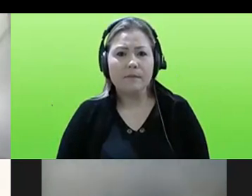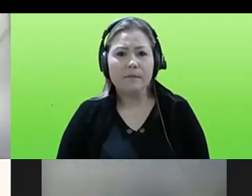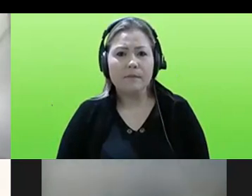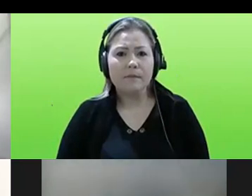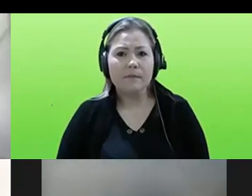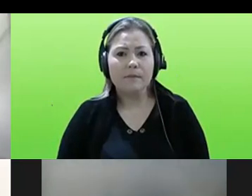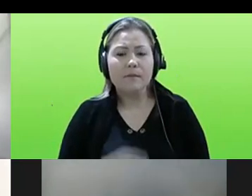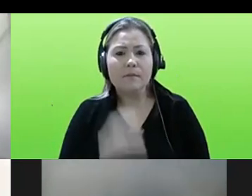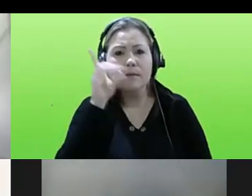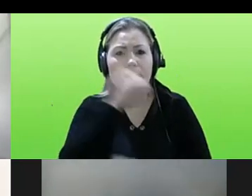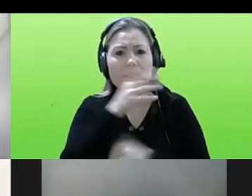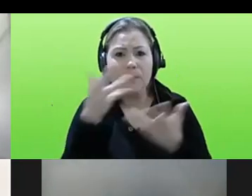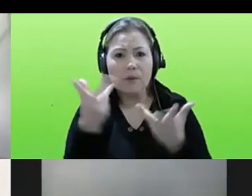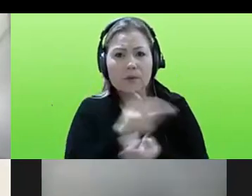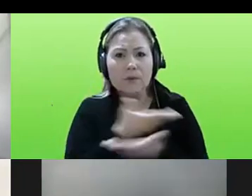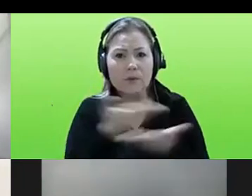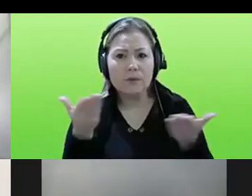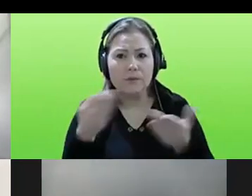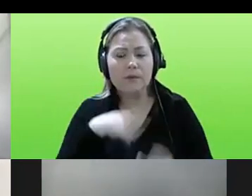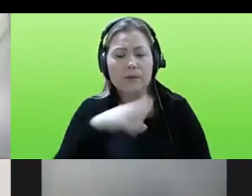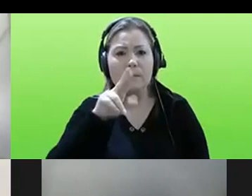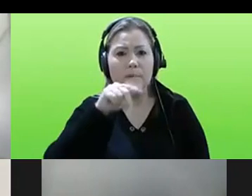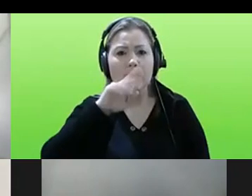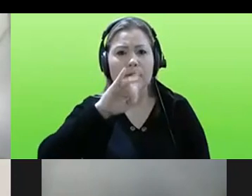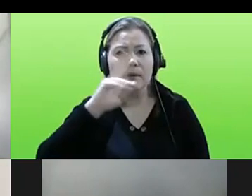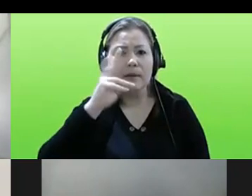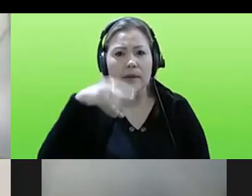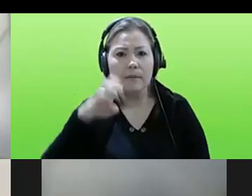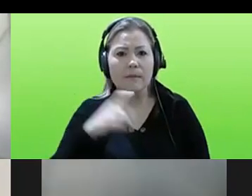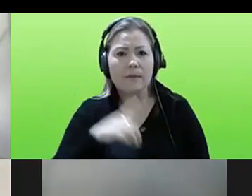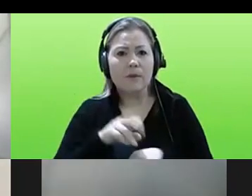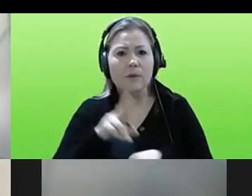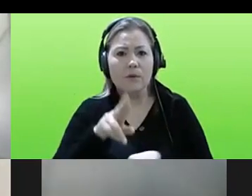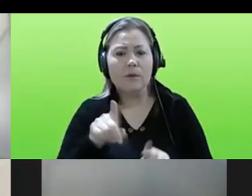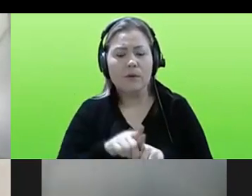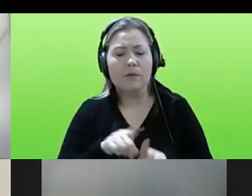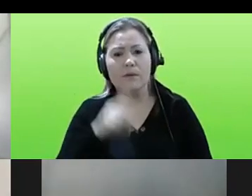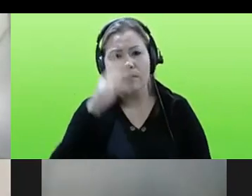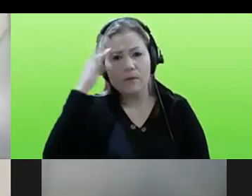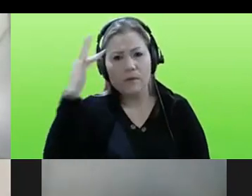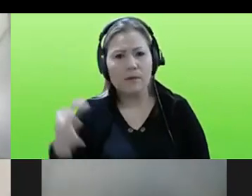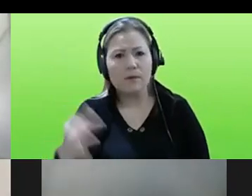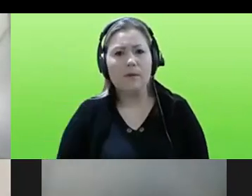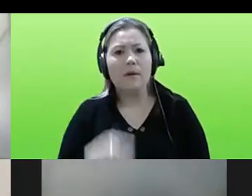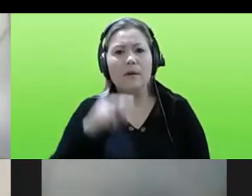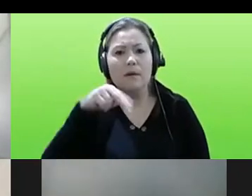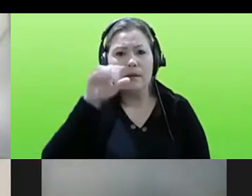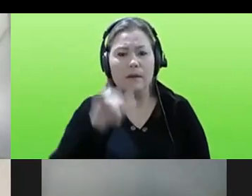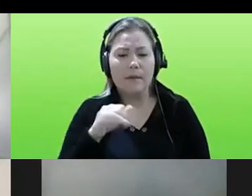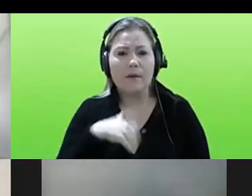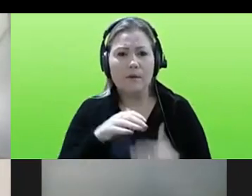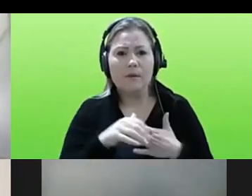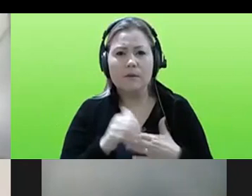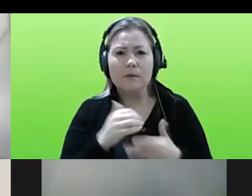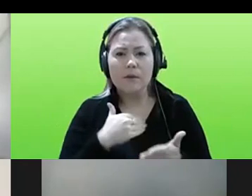Bom dia a todos. Meu nome é Guilherme, sou doutorando em filosofia, sou orientação do professor Tamar. Iniciei